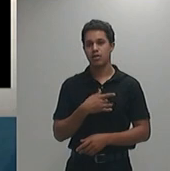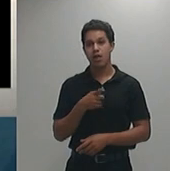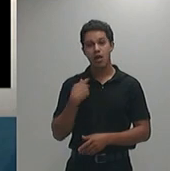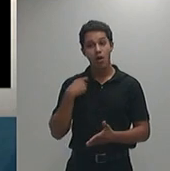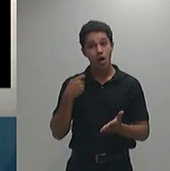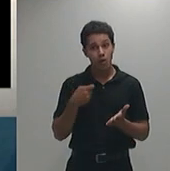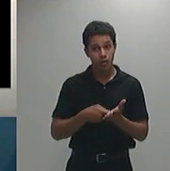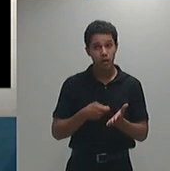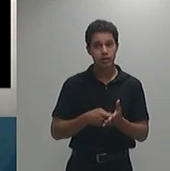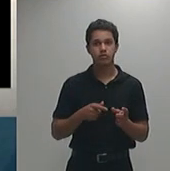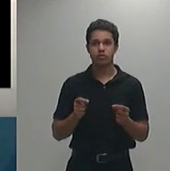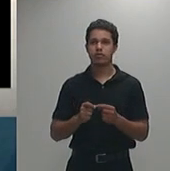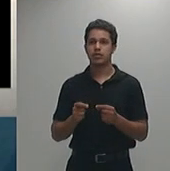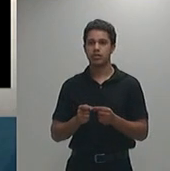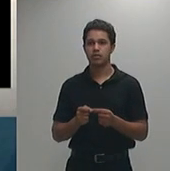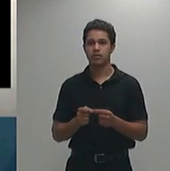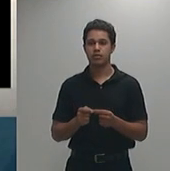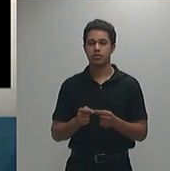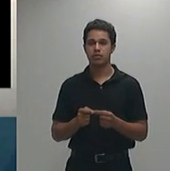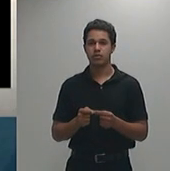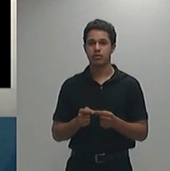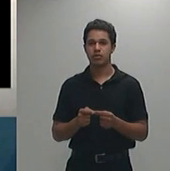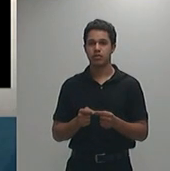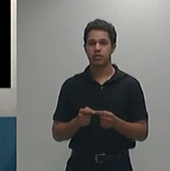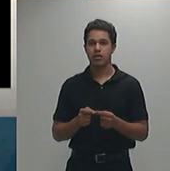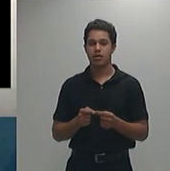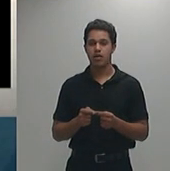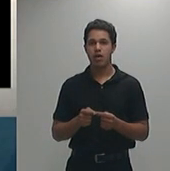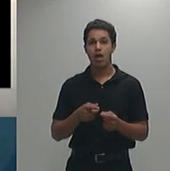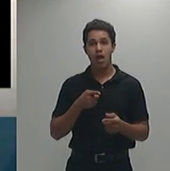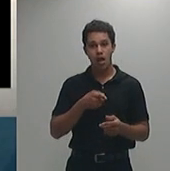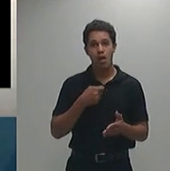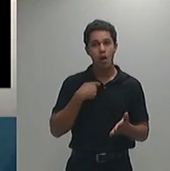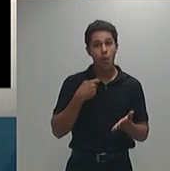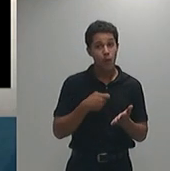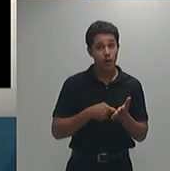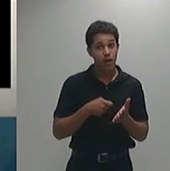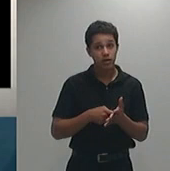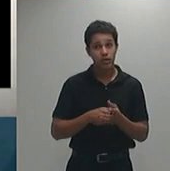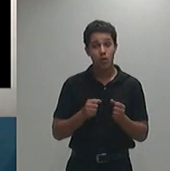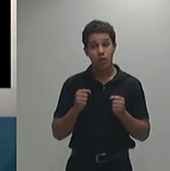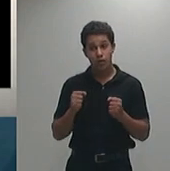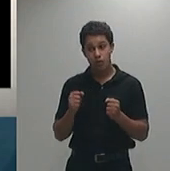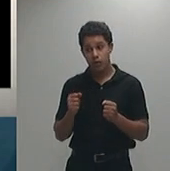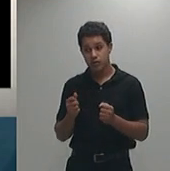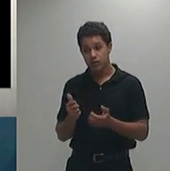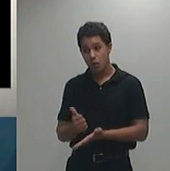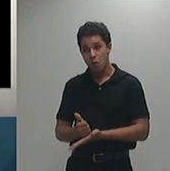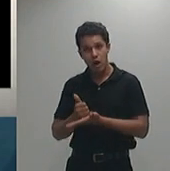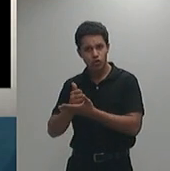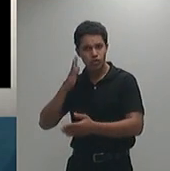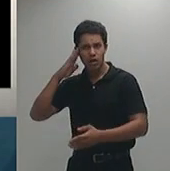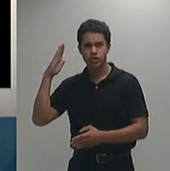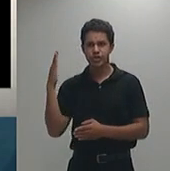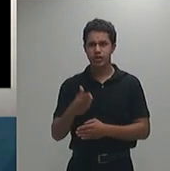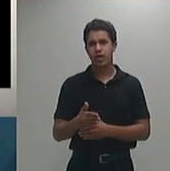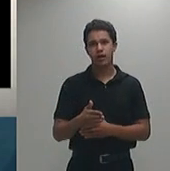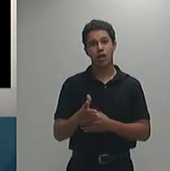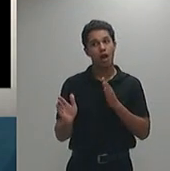de fazer e é uma obrigação que pode ser uma prestação imediata eventualmente